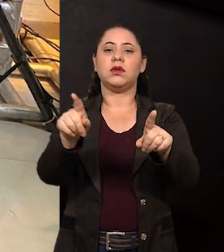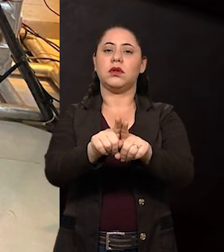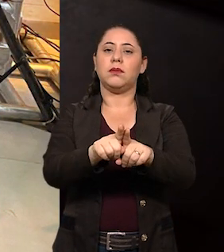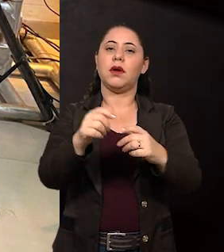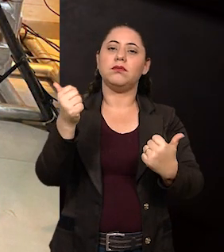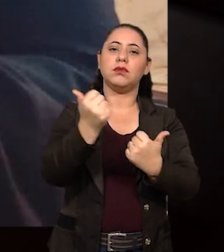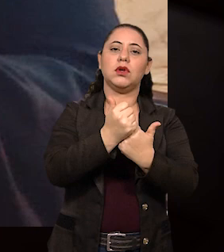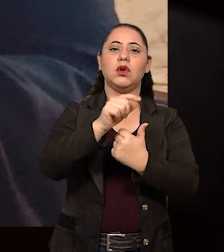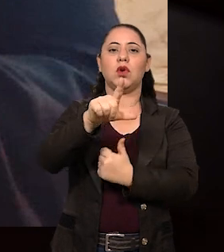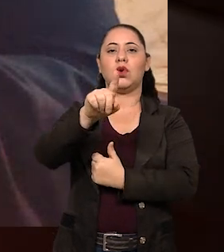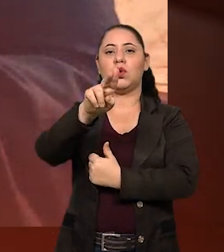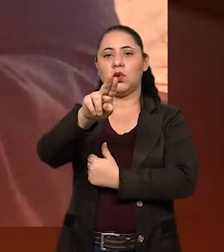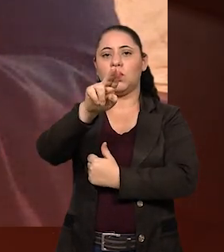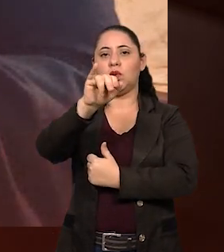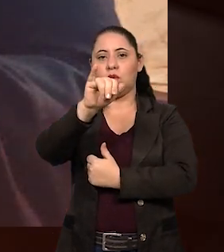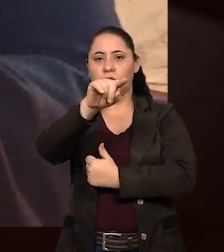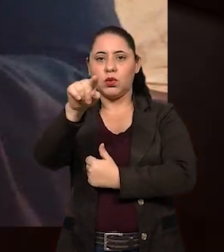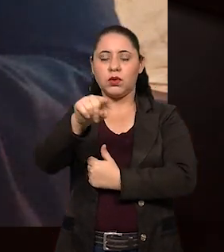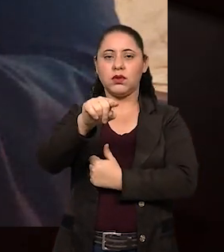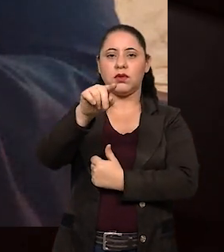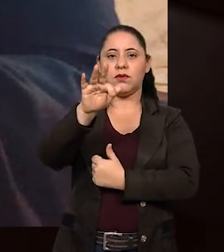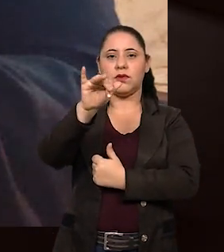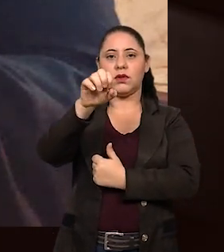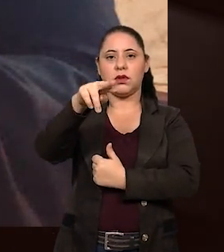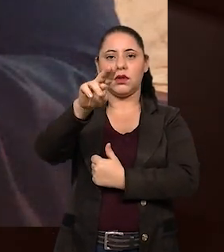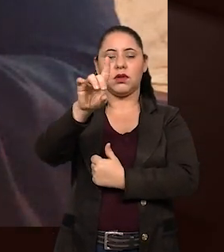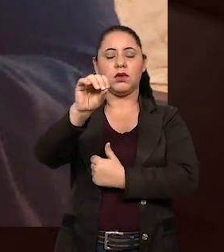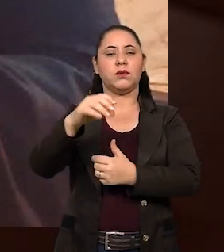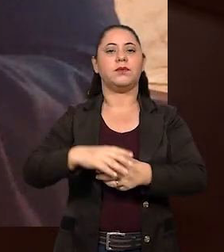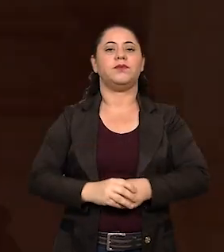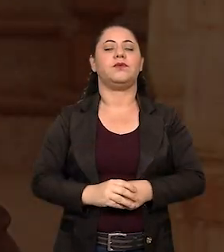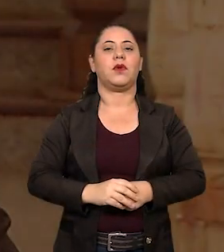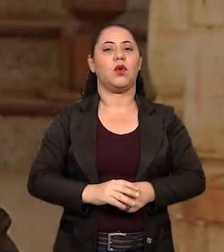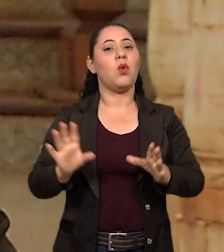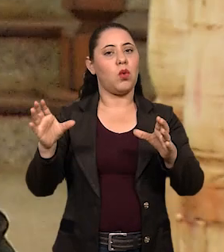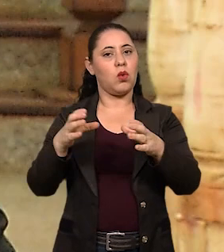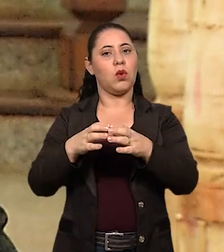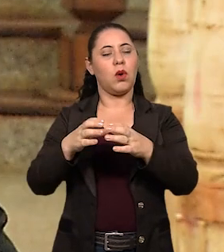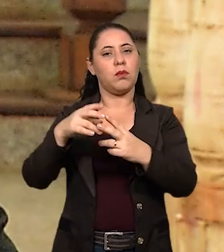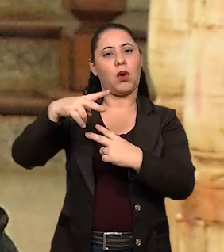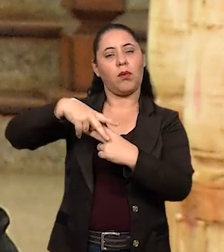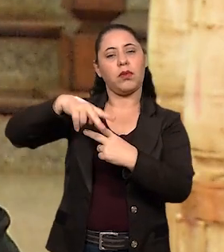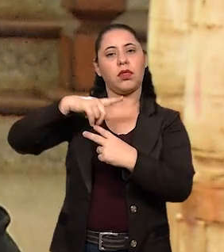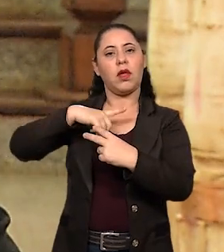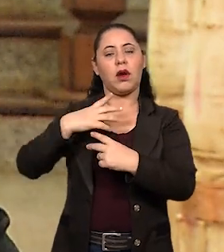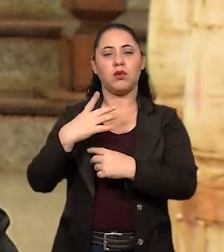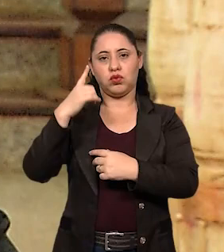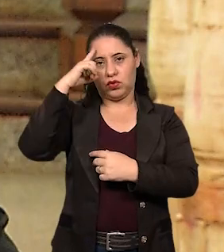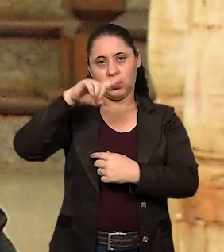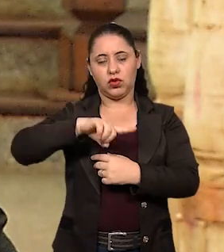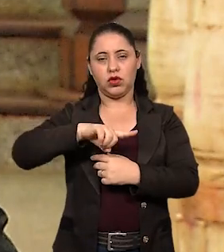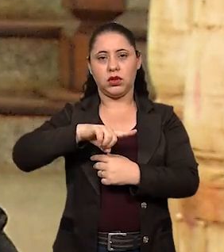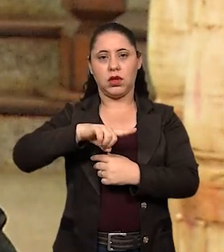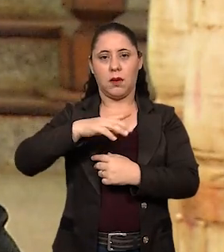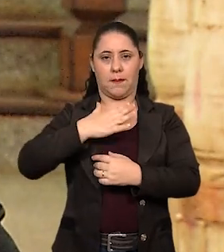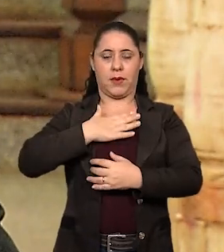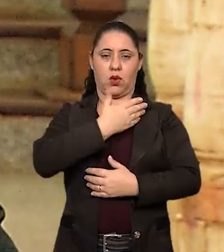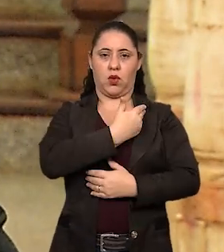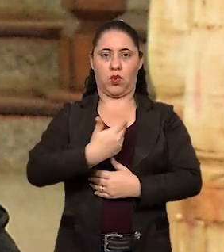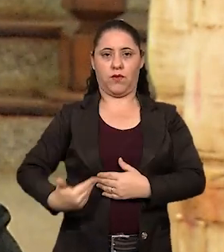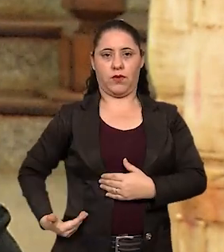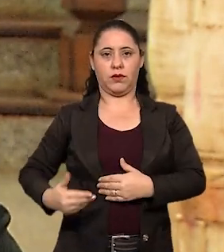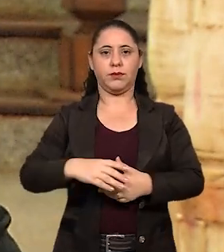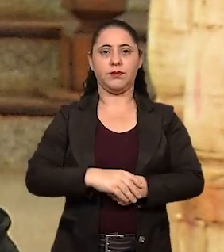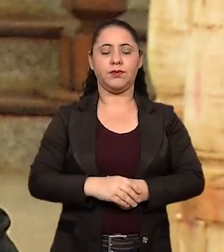estadual adjunto Luiz Fernando Saueia. Dentro da Ordem Demolei nós temos uma data que ela representa o dia do meu